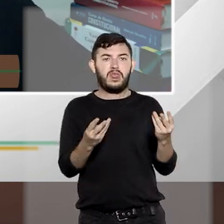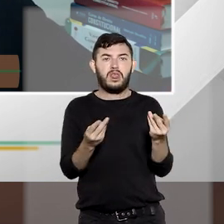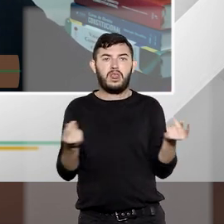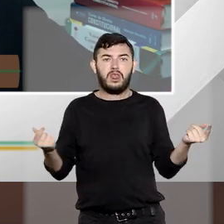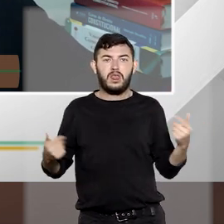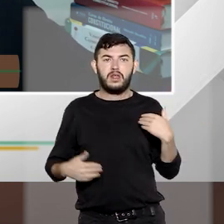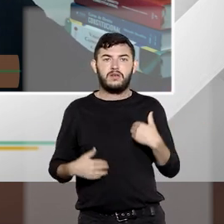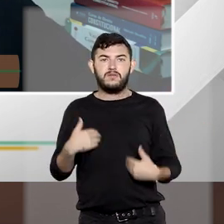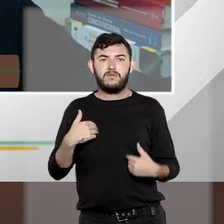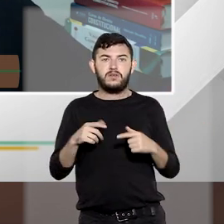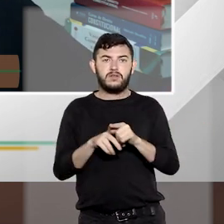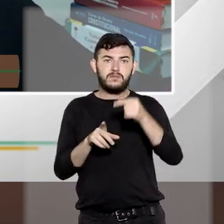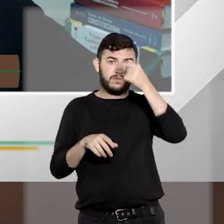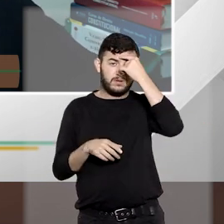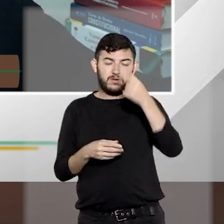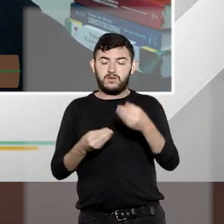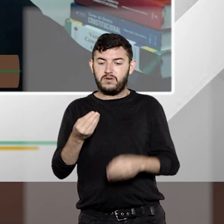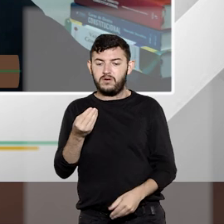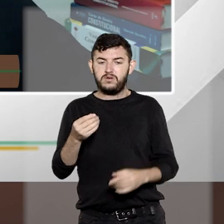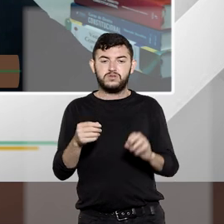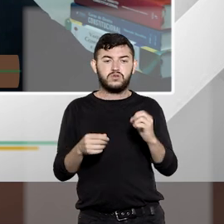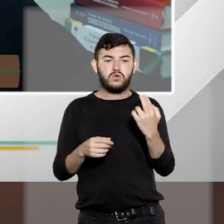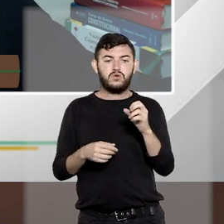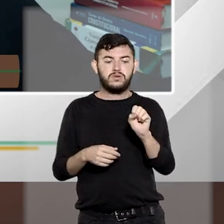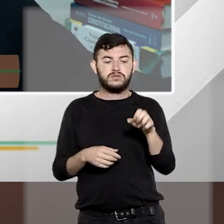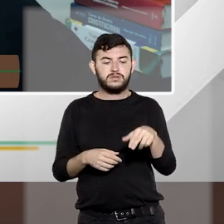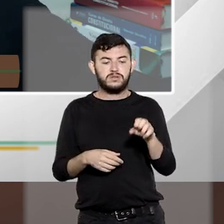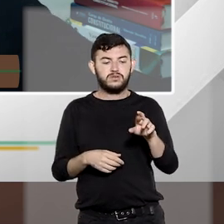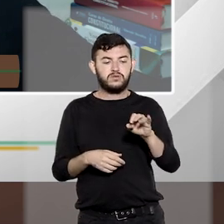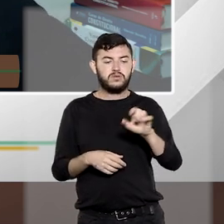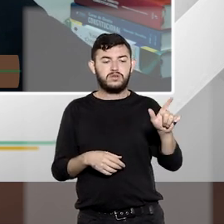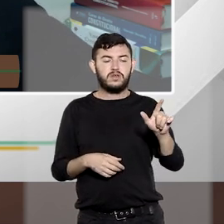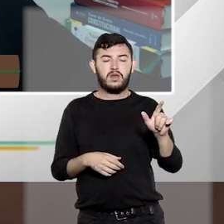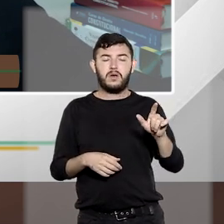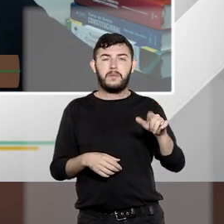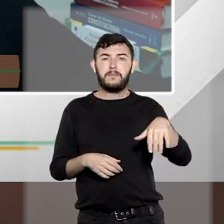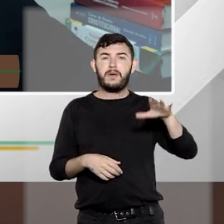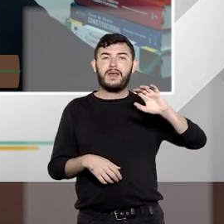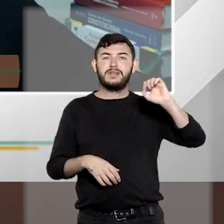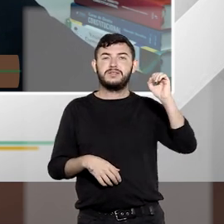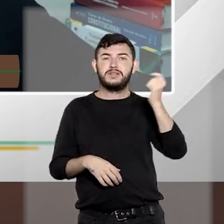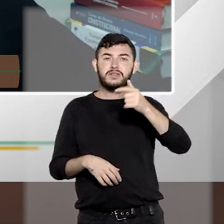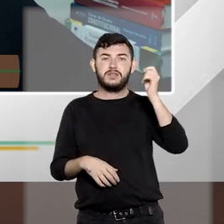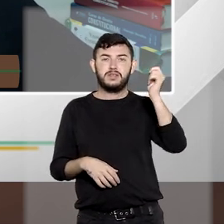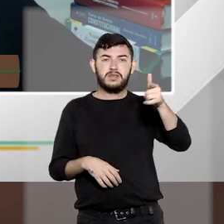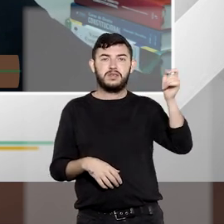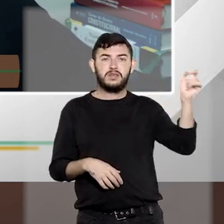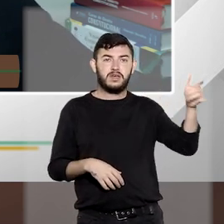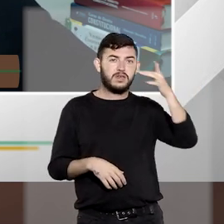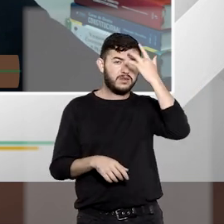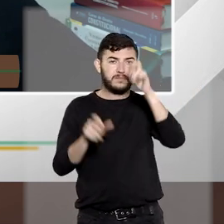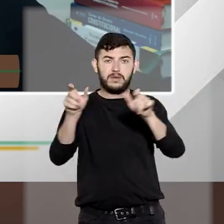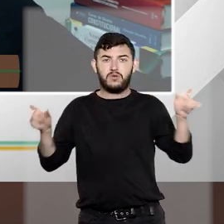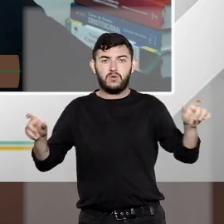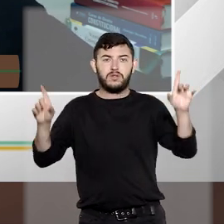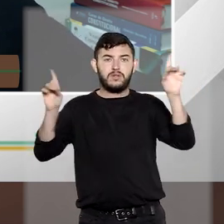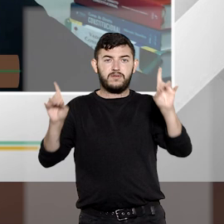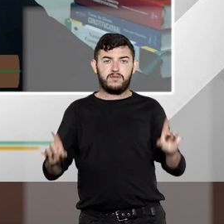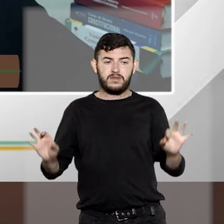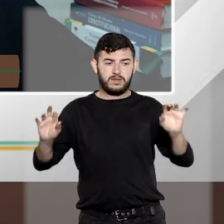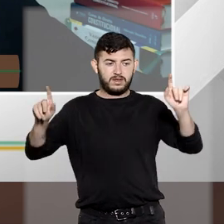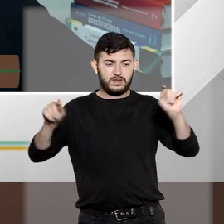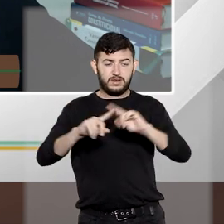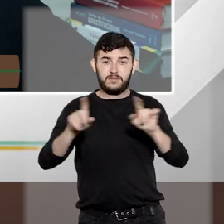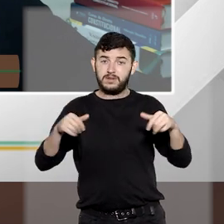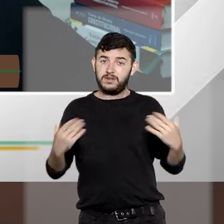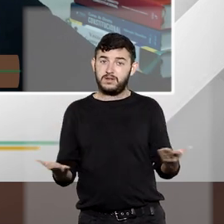vezes físico, psicológico, sensorial, às vezes maior do que o cidadão sem deficiência. E é por isso que vem a intervenção. É legal nesse sentido, por força, né, do nosso